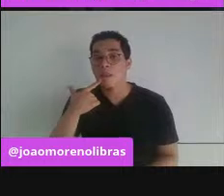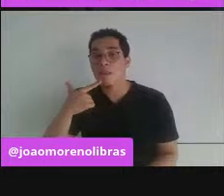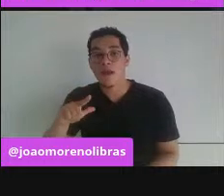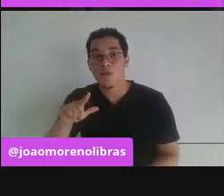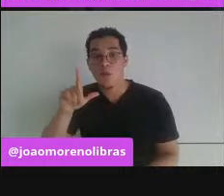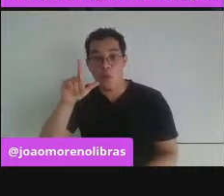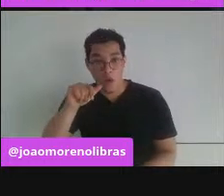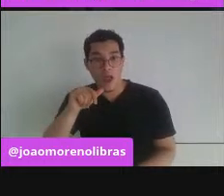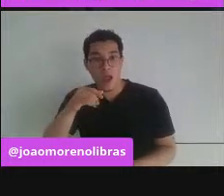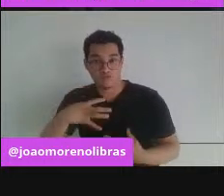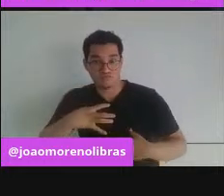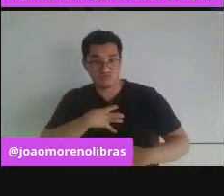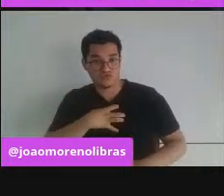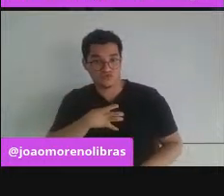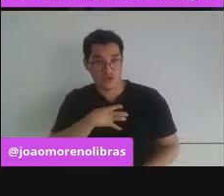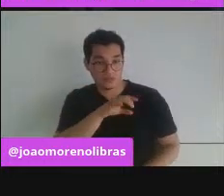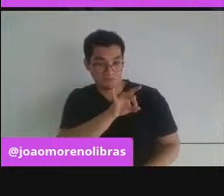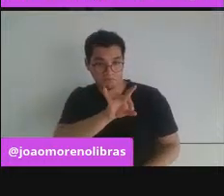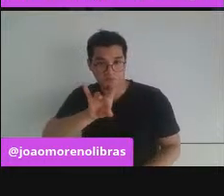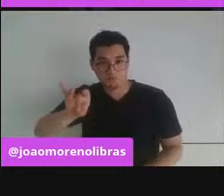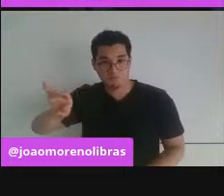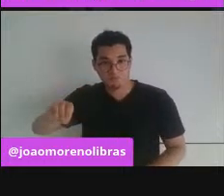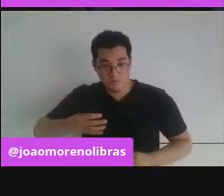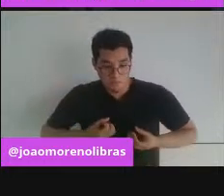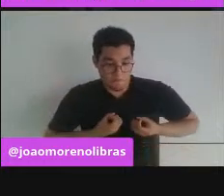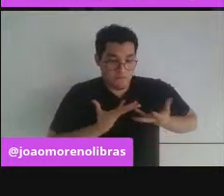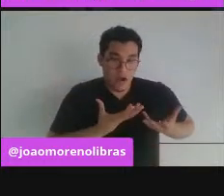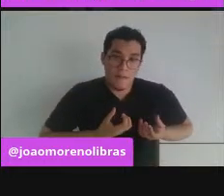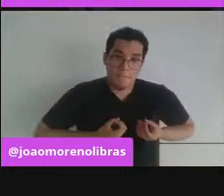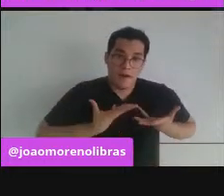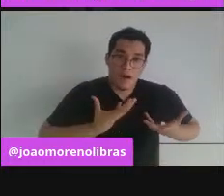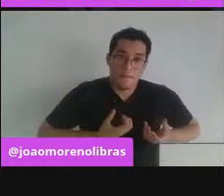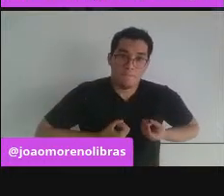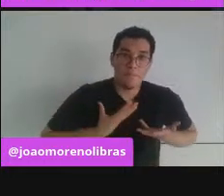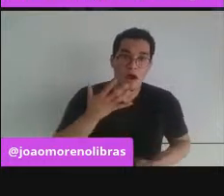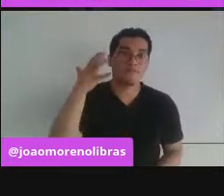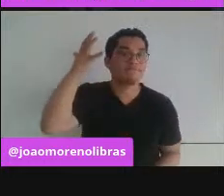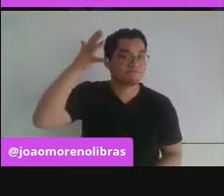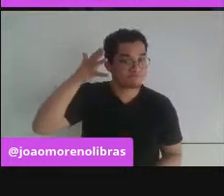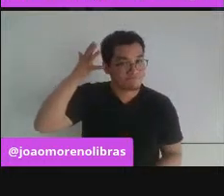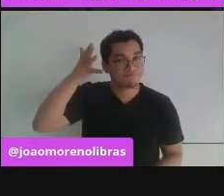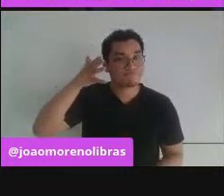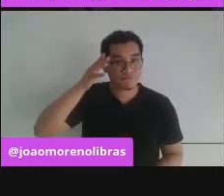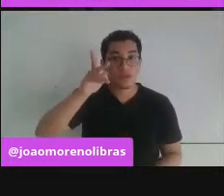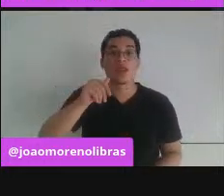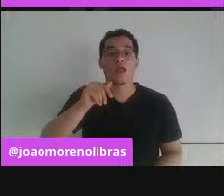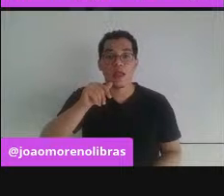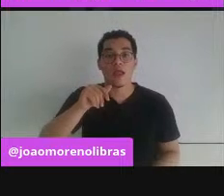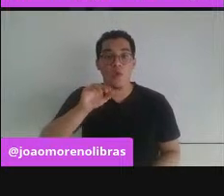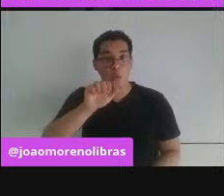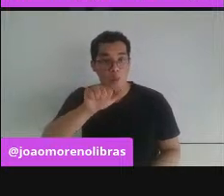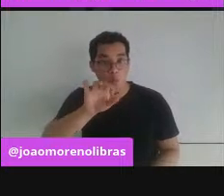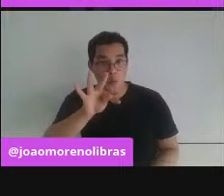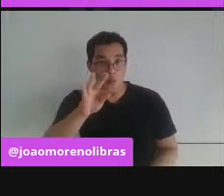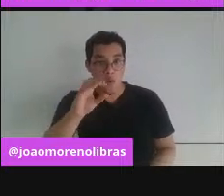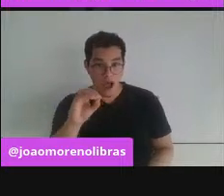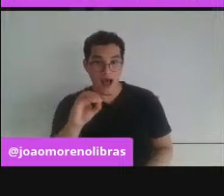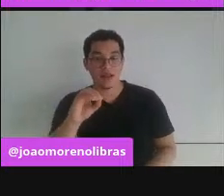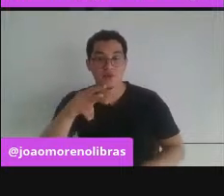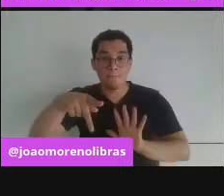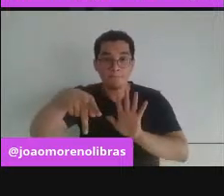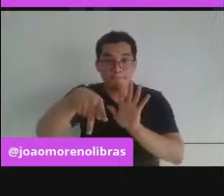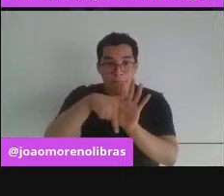se enunciar. Este é um ato constitutivo da enunciação. A presença do locutor em sua